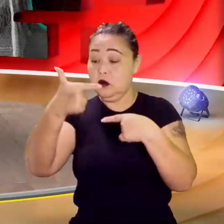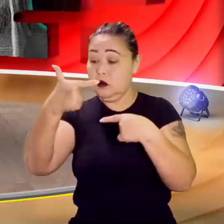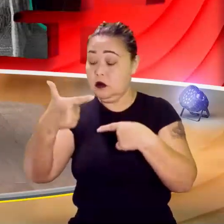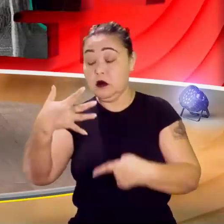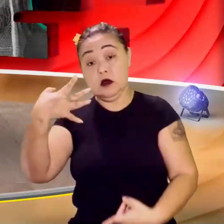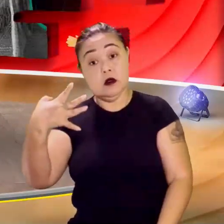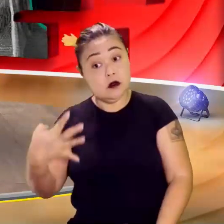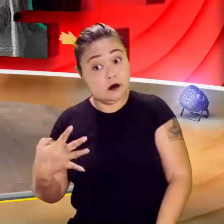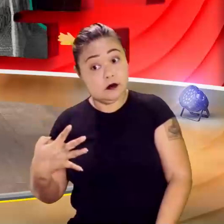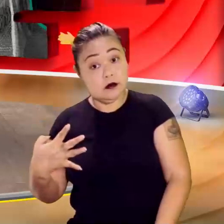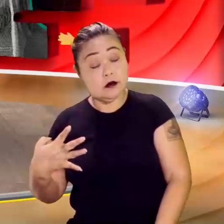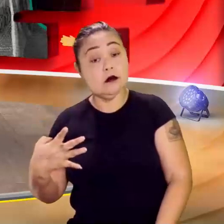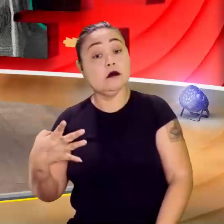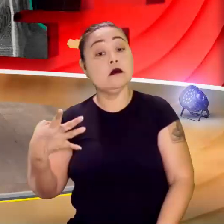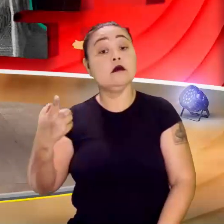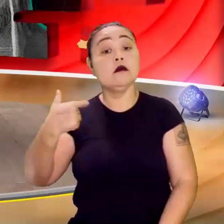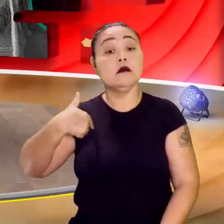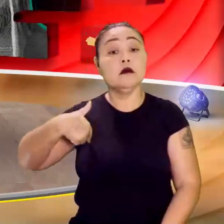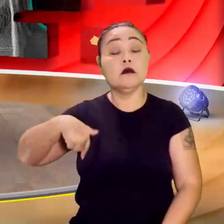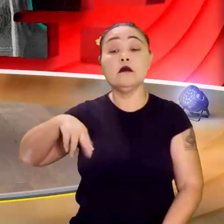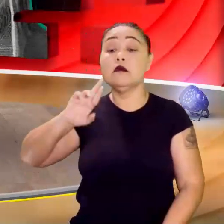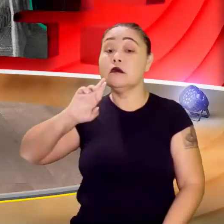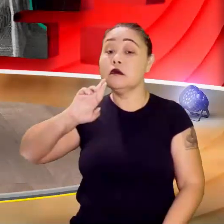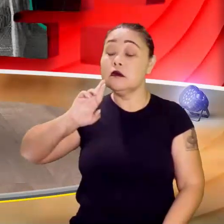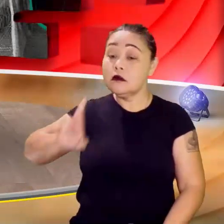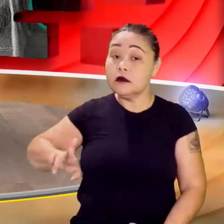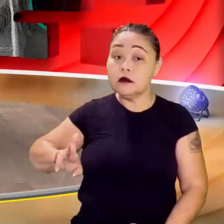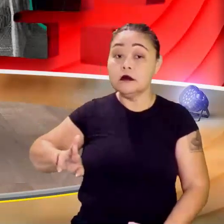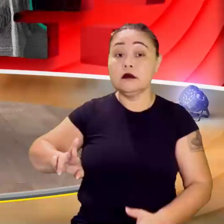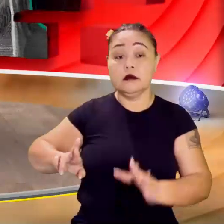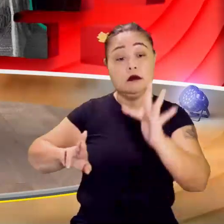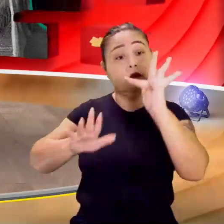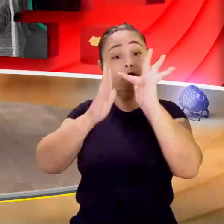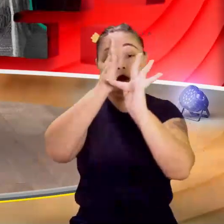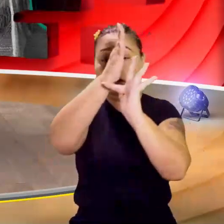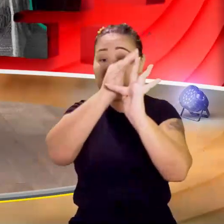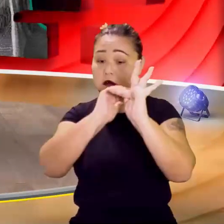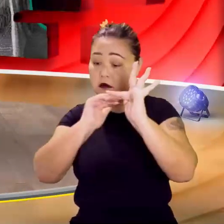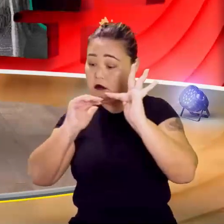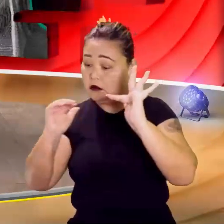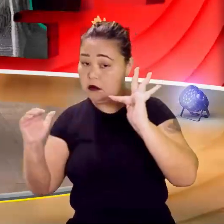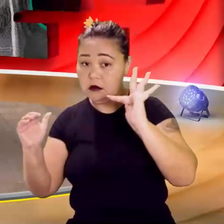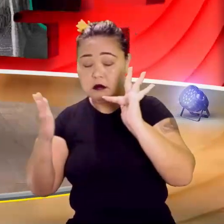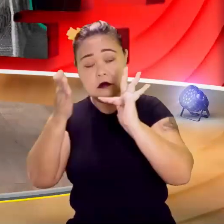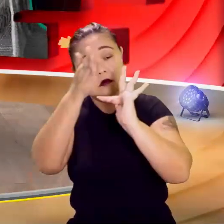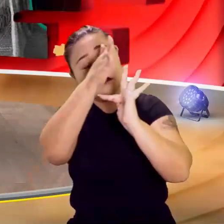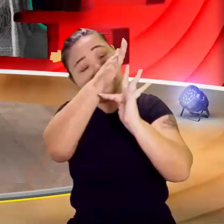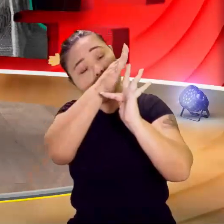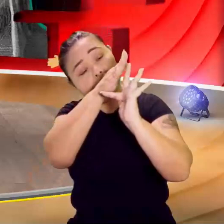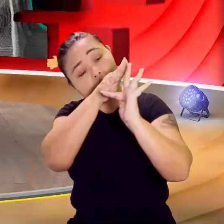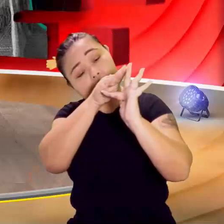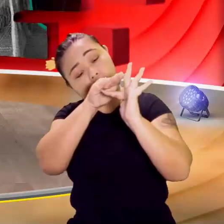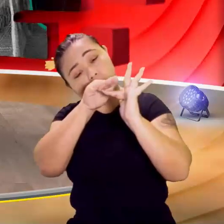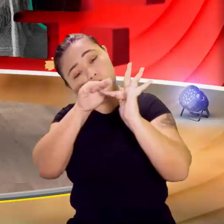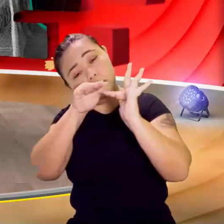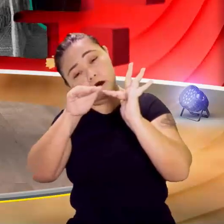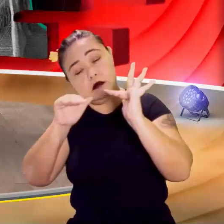1, 2 e 4, né, nos resulta nesse primeiro momento essa aqui. Essa curvinha aqui, ó. Né?